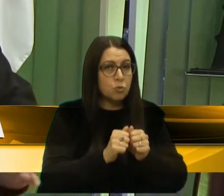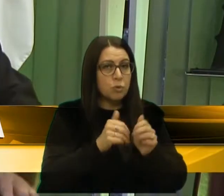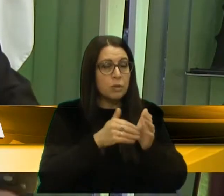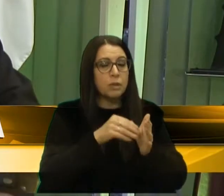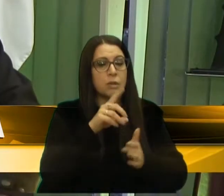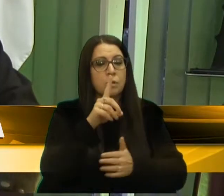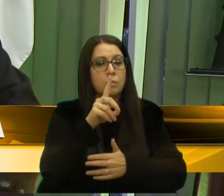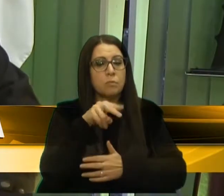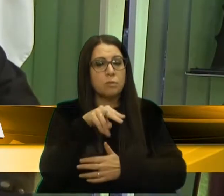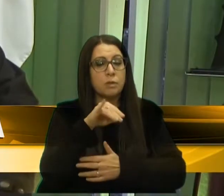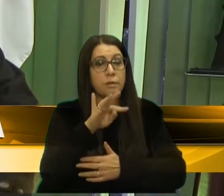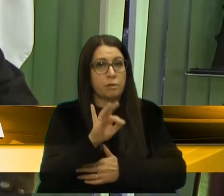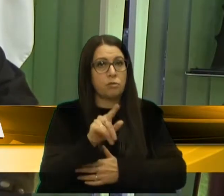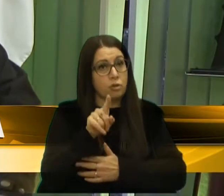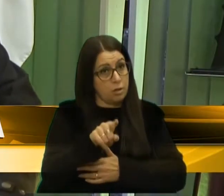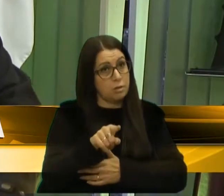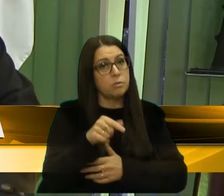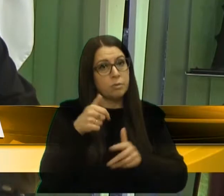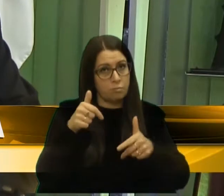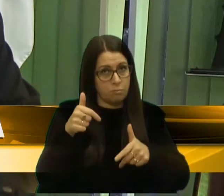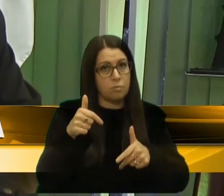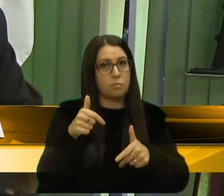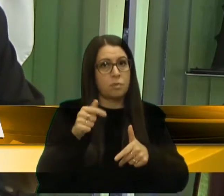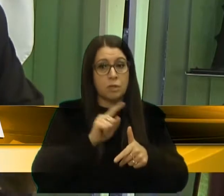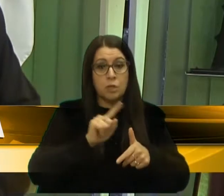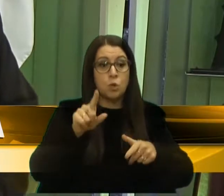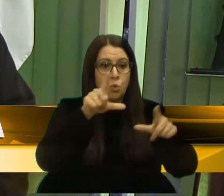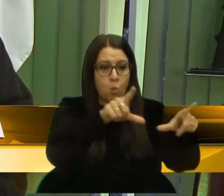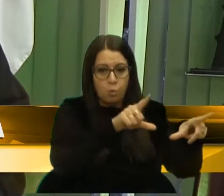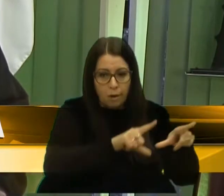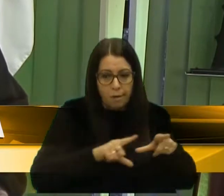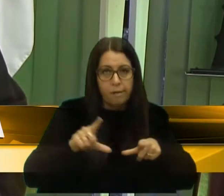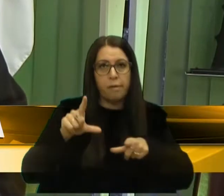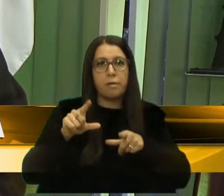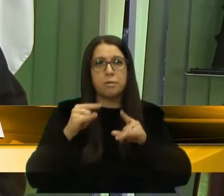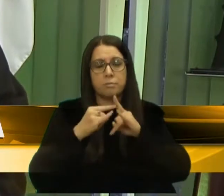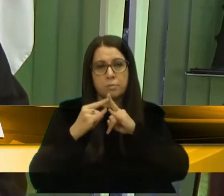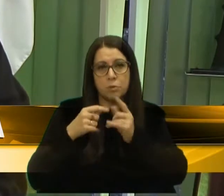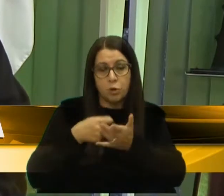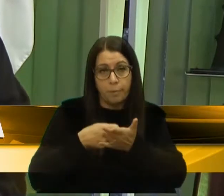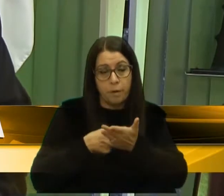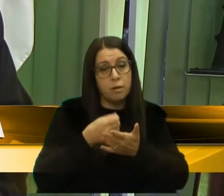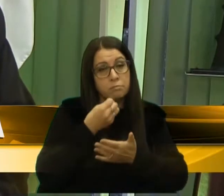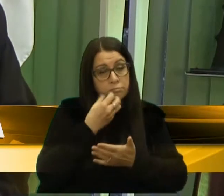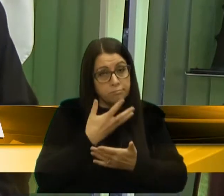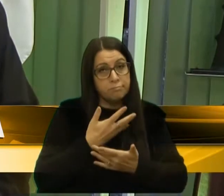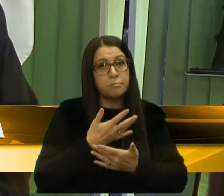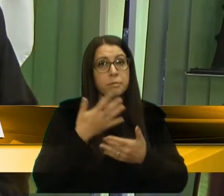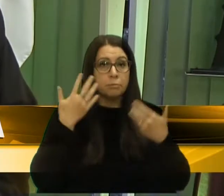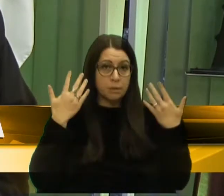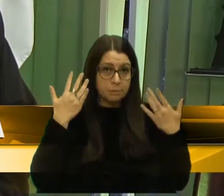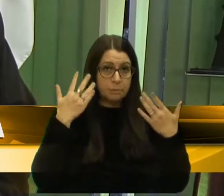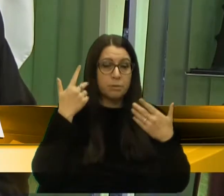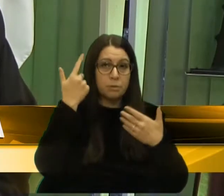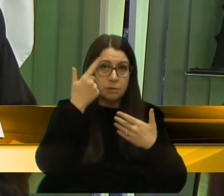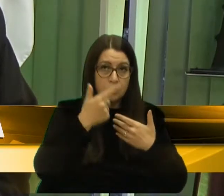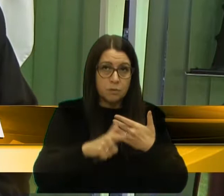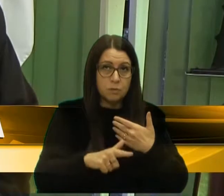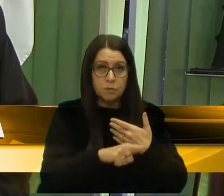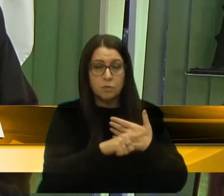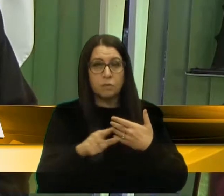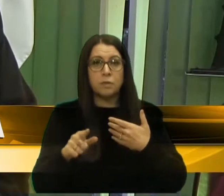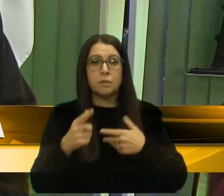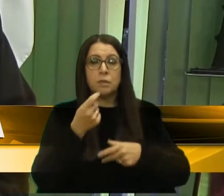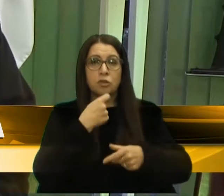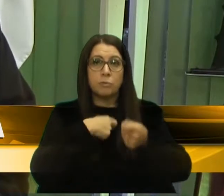DENIT. Esse é o nosso trabalho, ir até os locais, até os órgãos públicos e cobrar. Que bom, parabenizo mais uma vez a